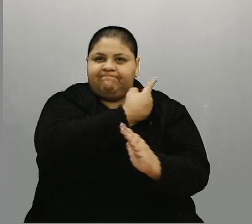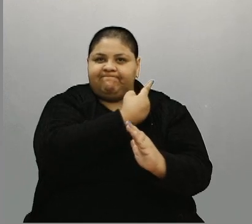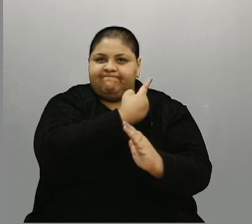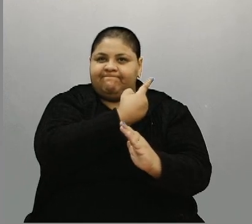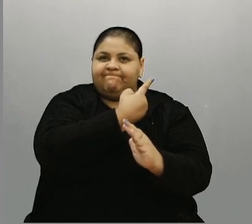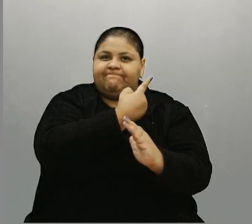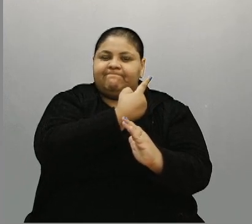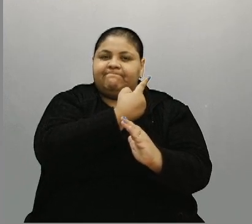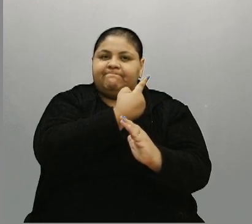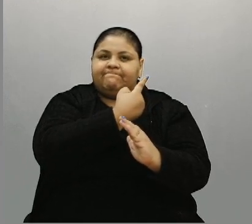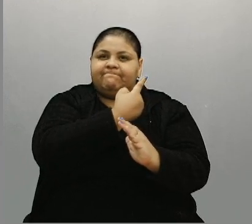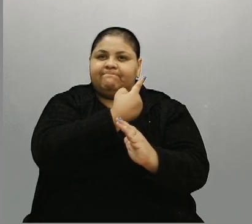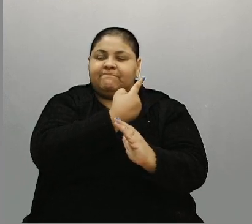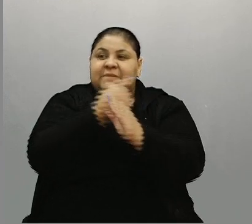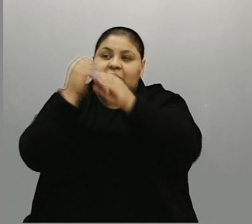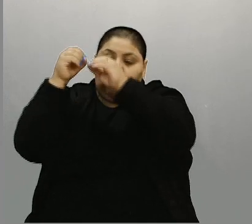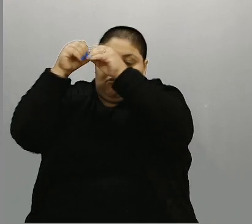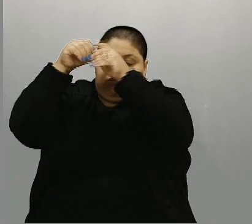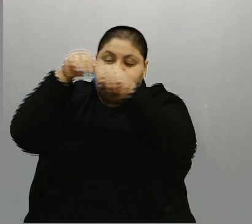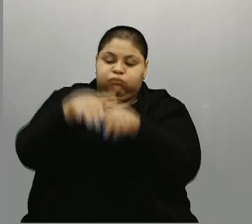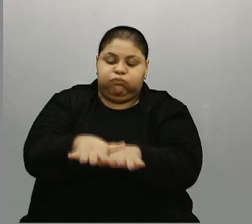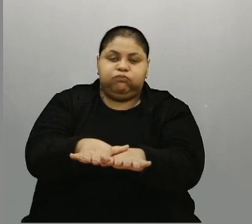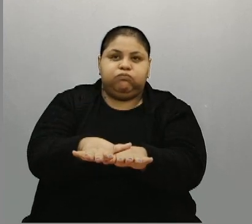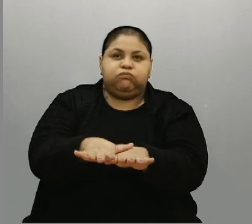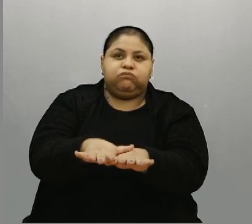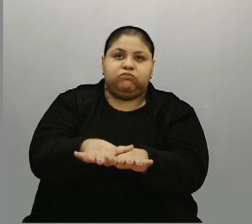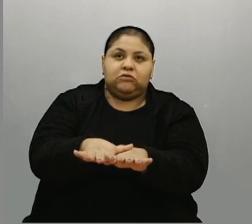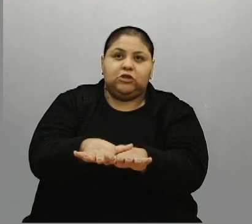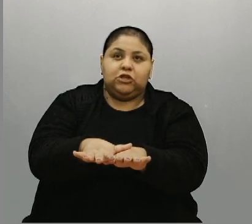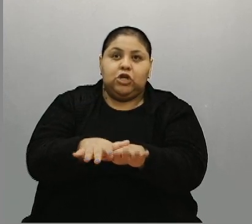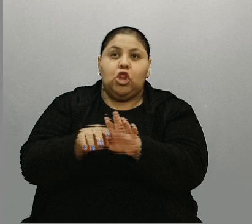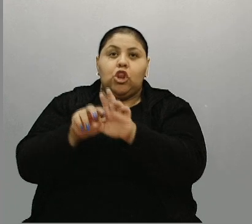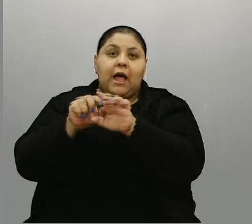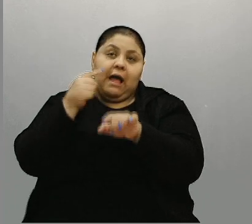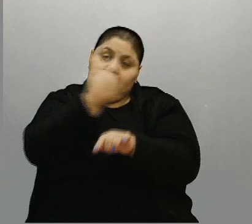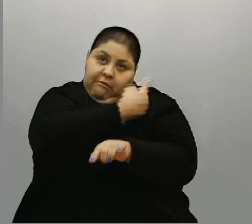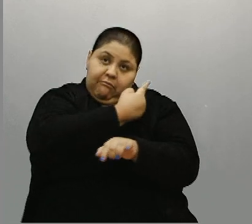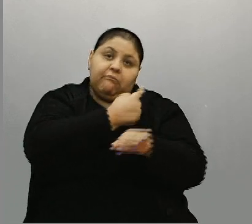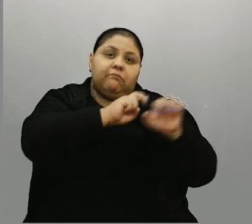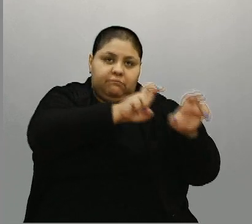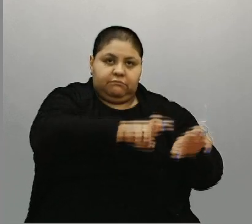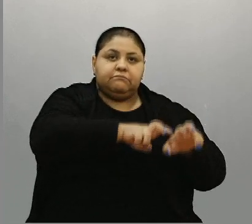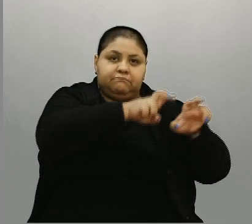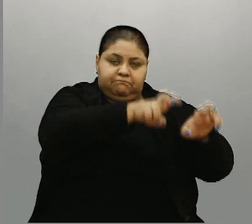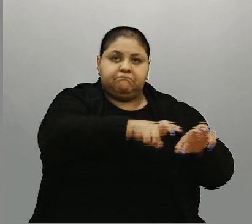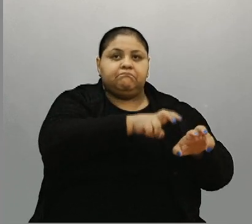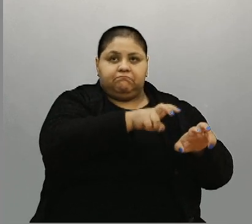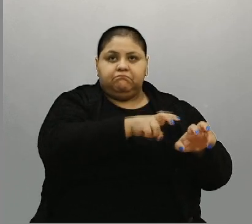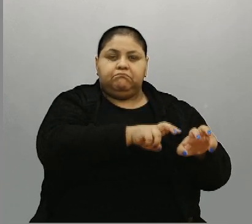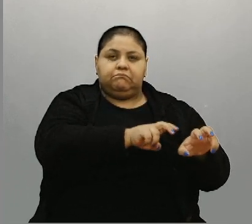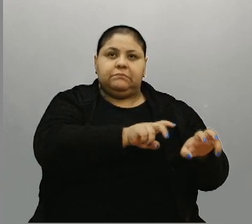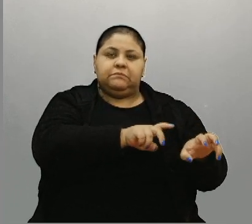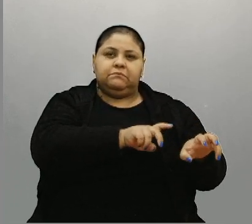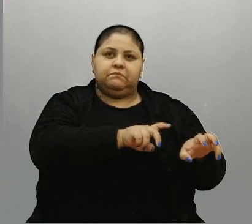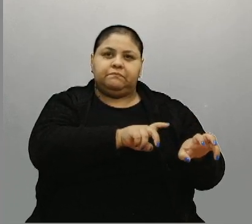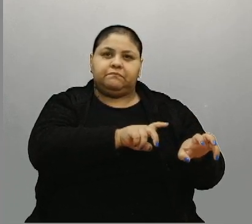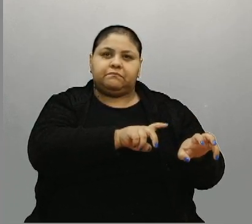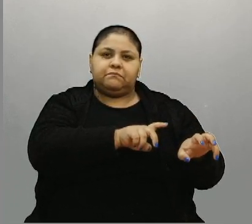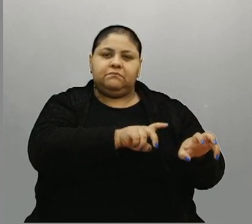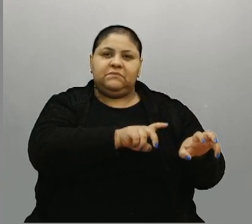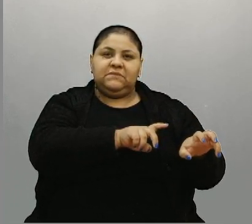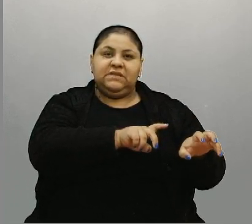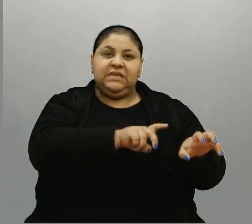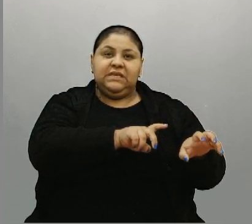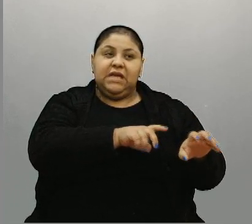do desbarrancamento de áreas do interior e por vezes acaba por